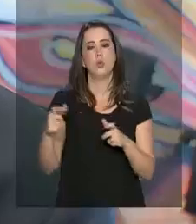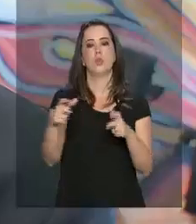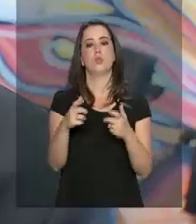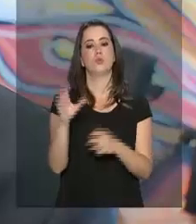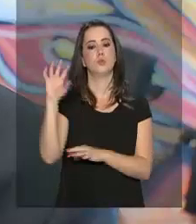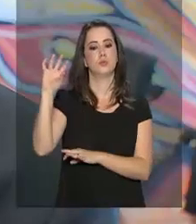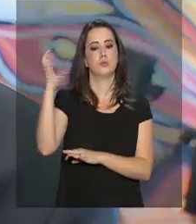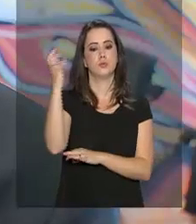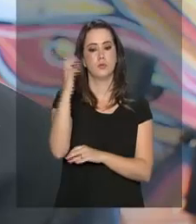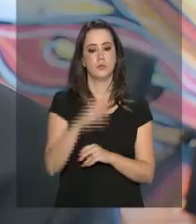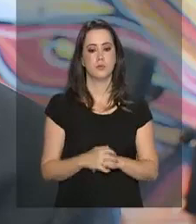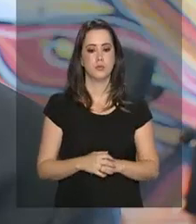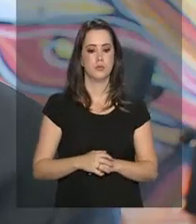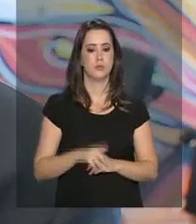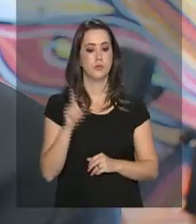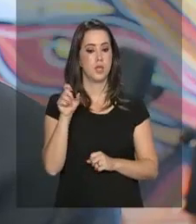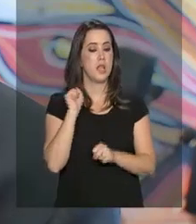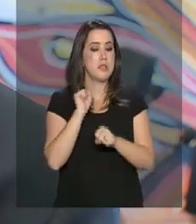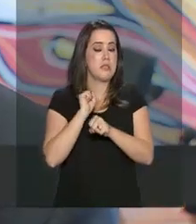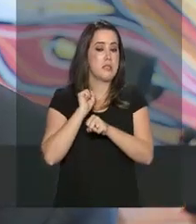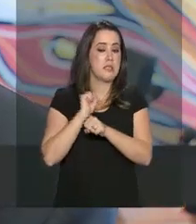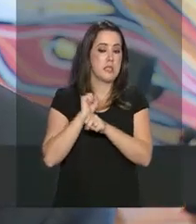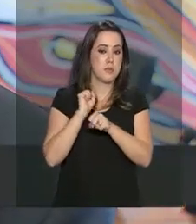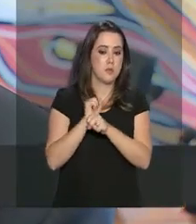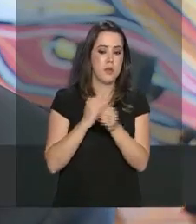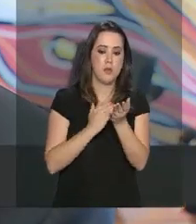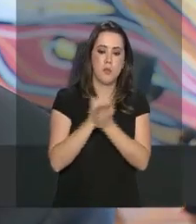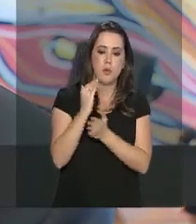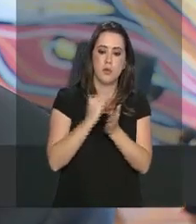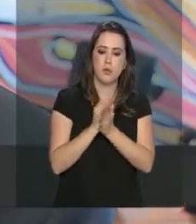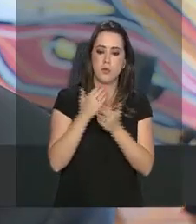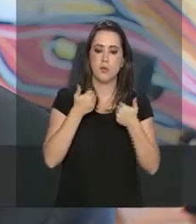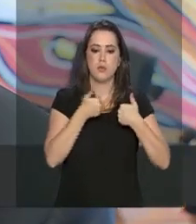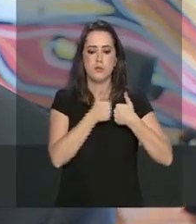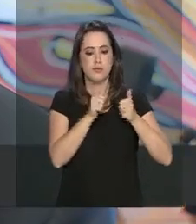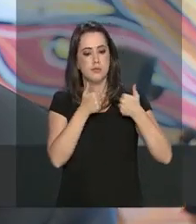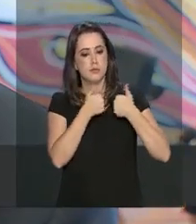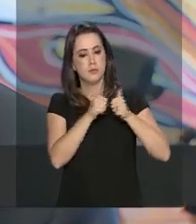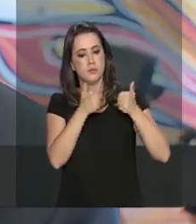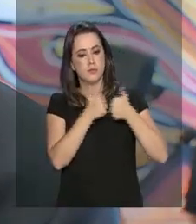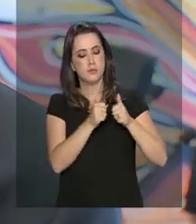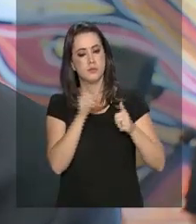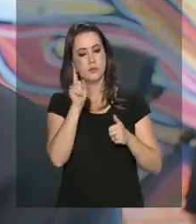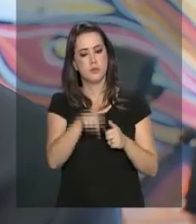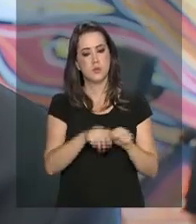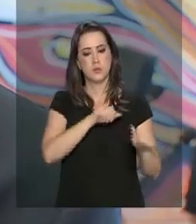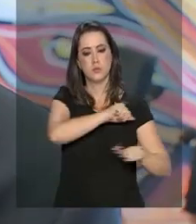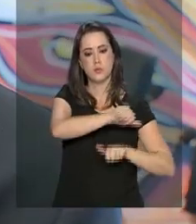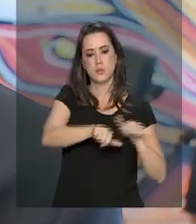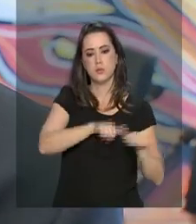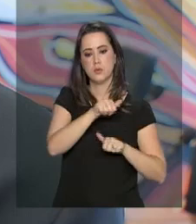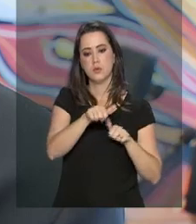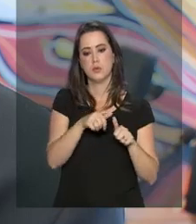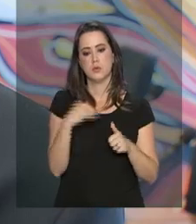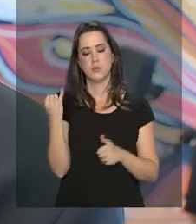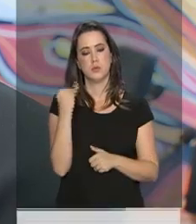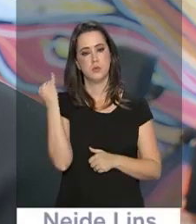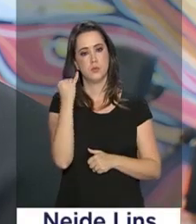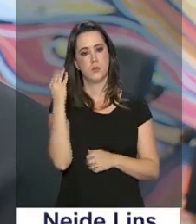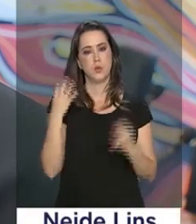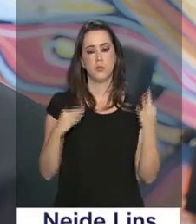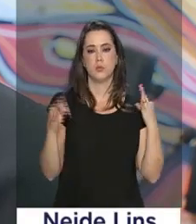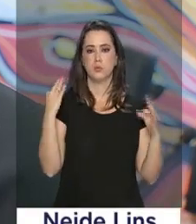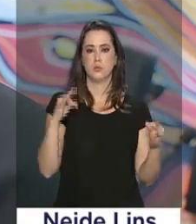é esperado que se implemente um meio de transporte dentro do parque isso vai mudar significativamente o